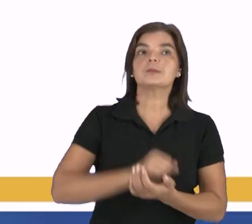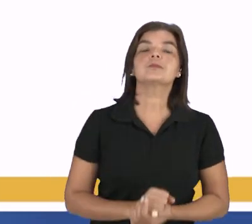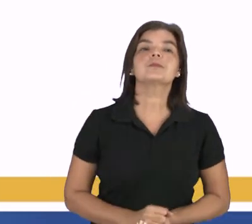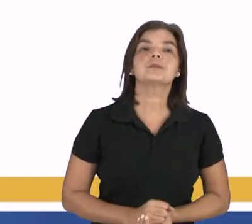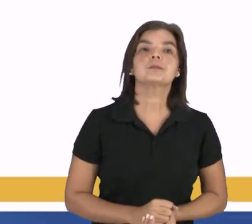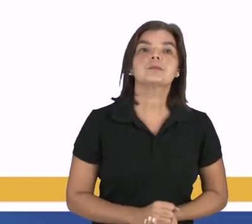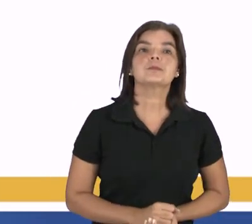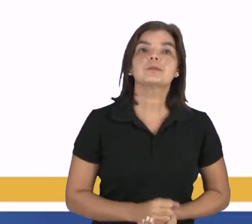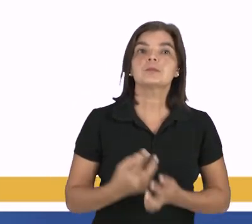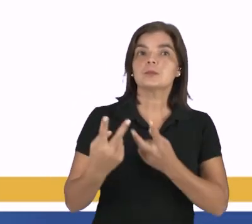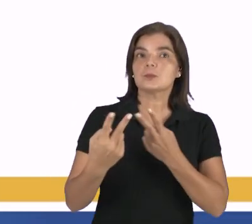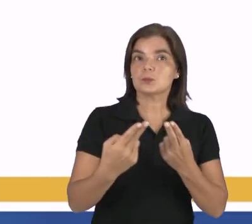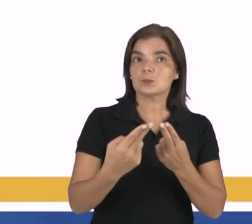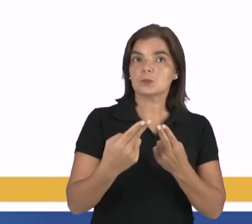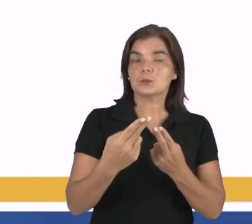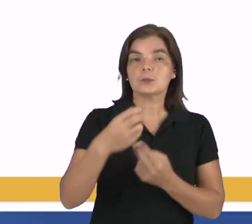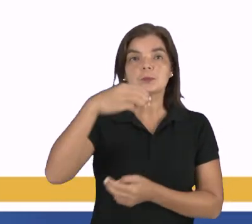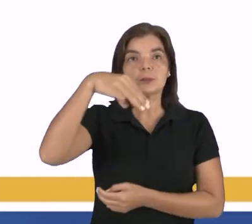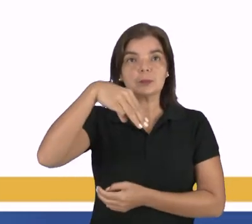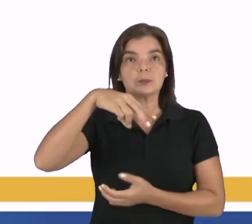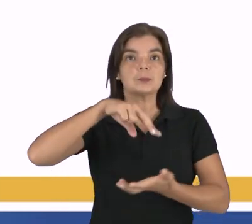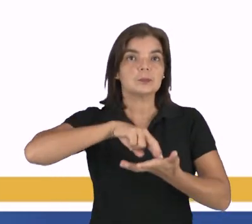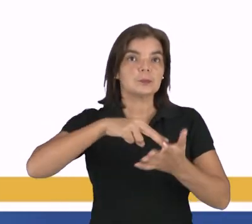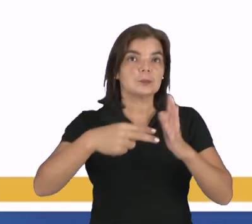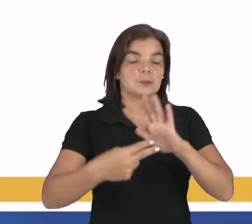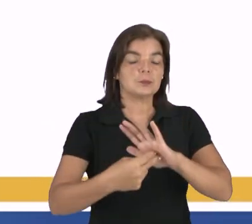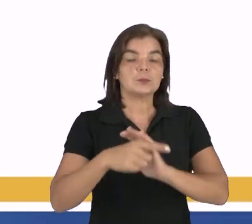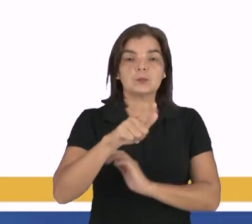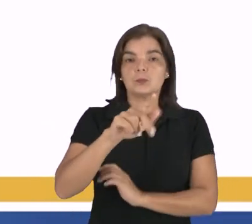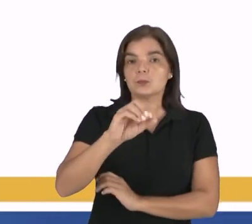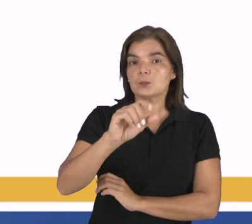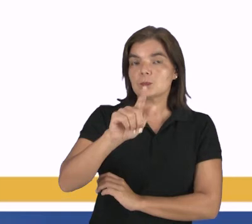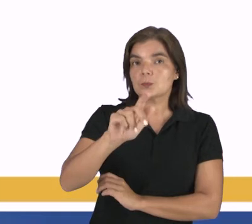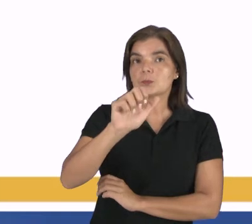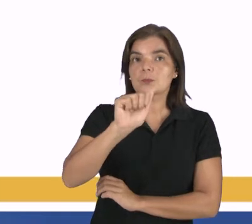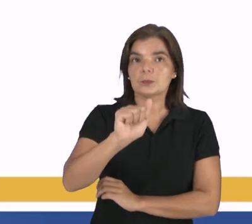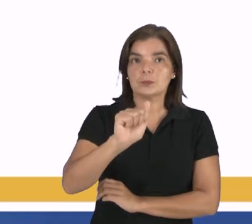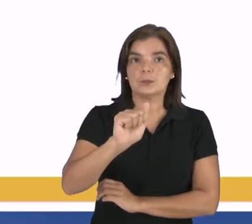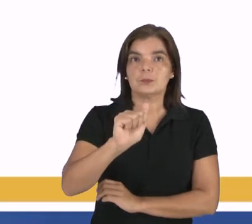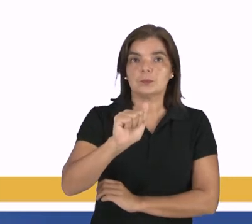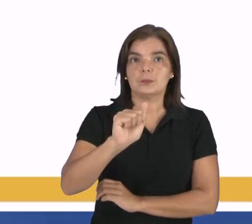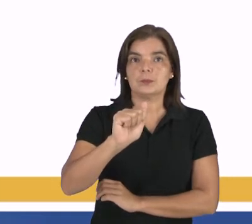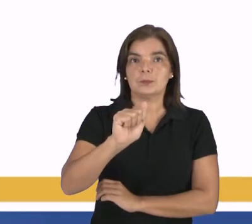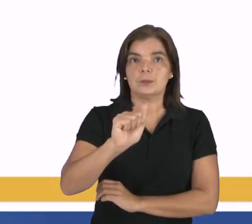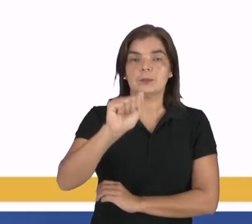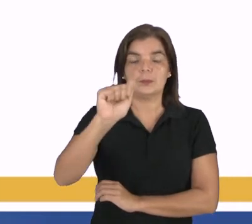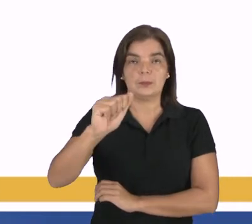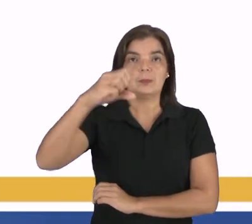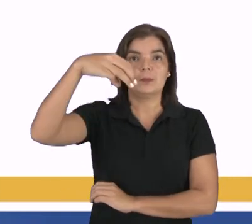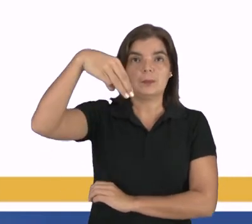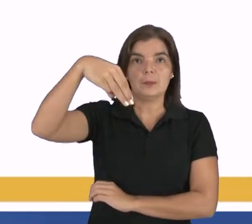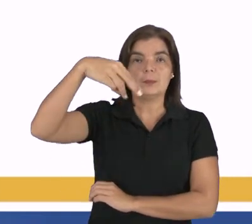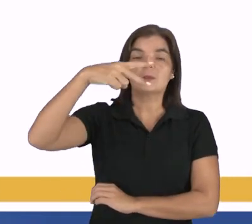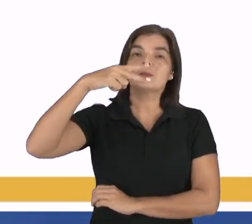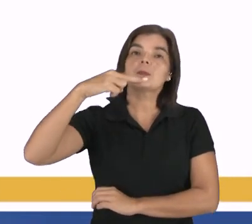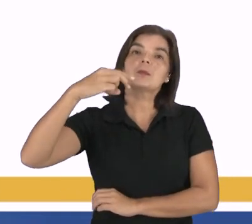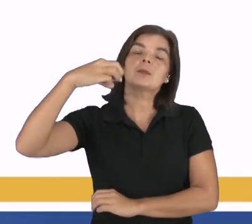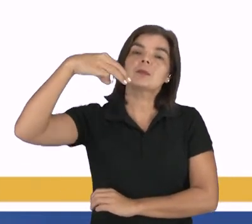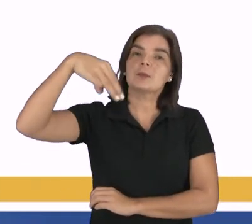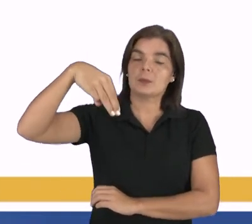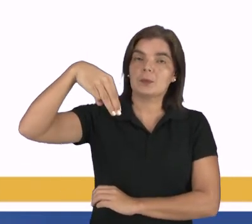m. Ele será igual ao expoente m, ou seja, o logaritmo de A elevado a